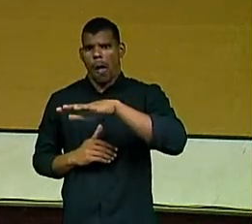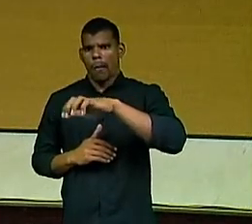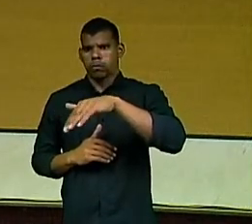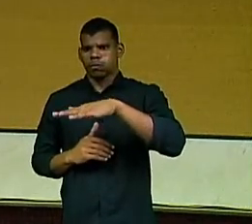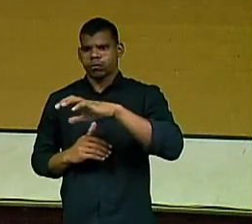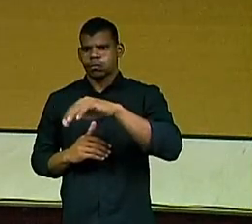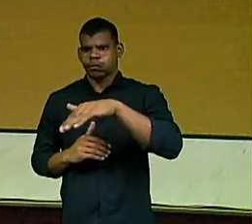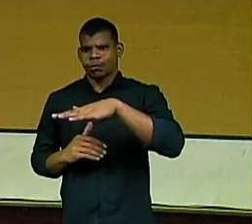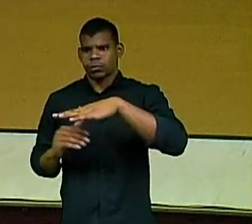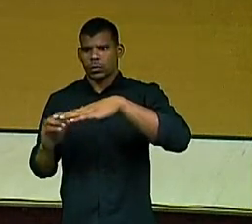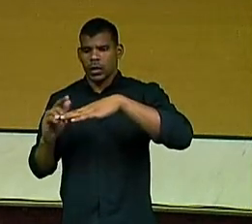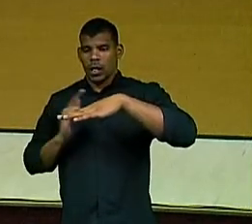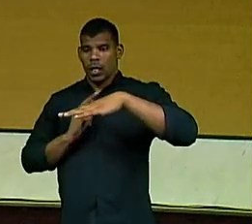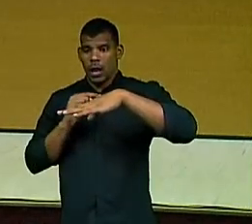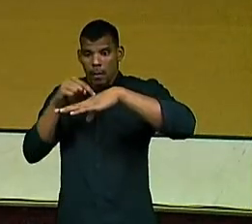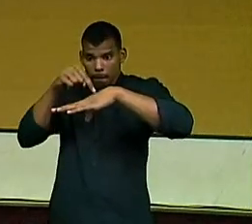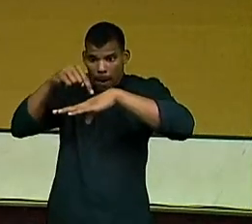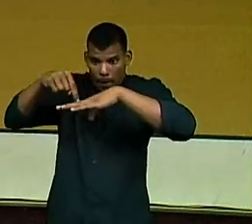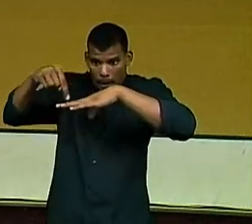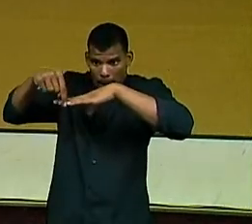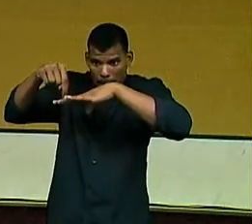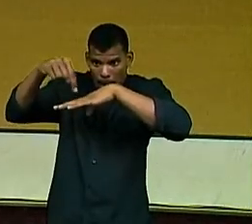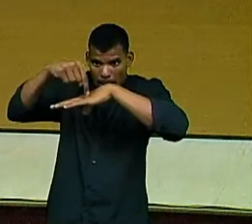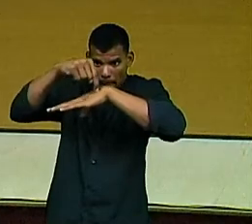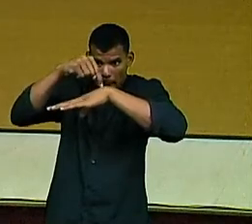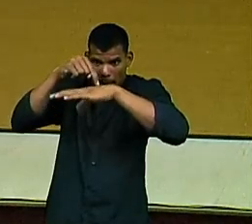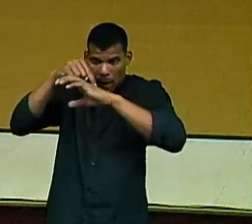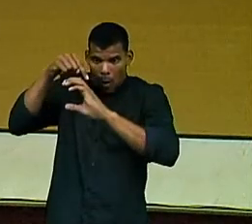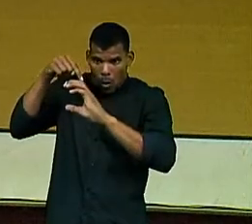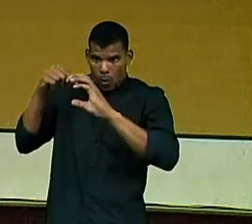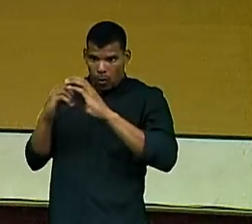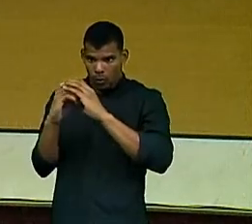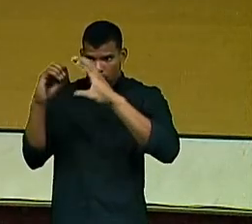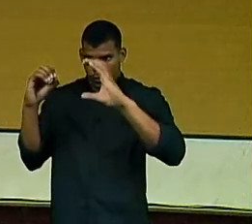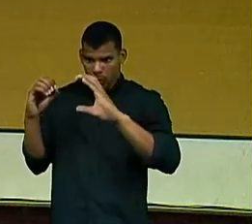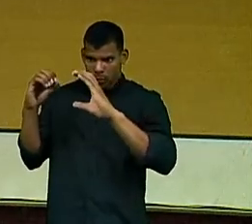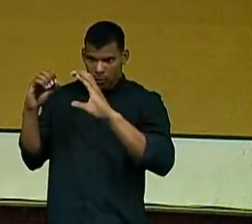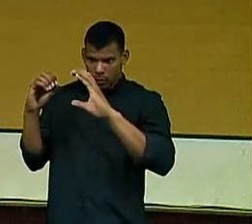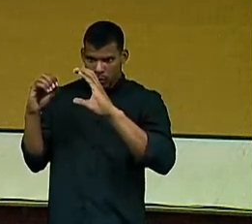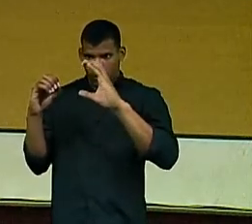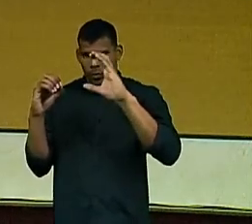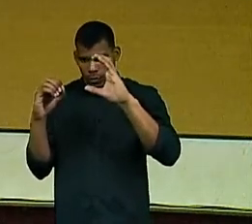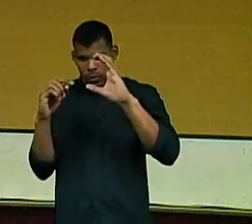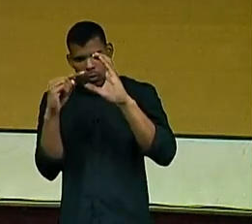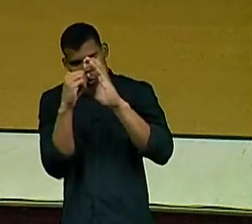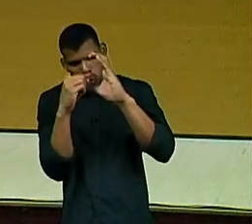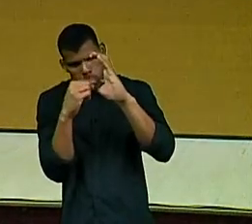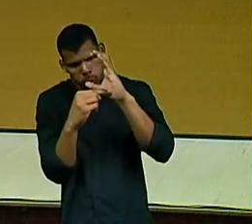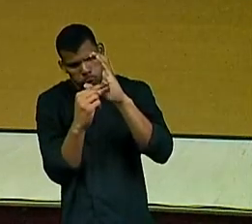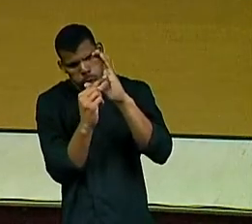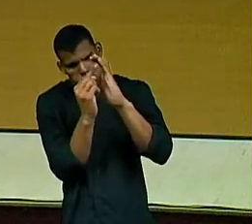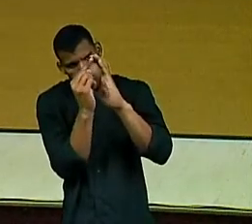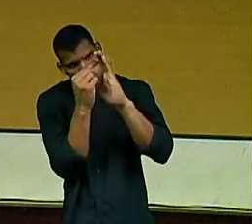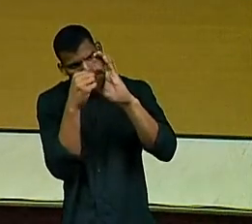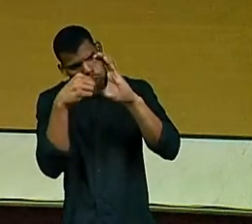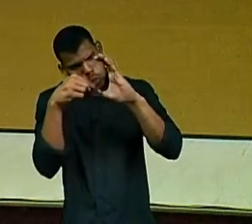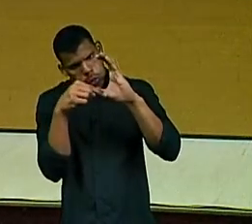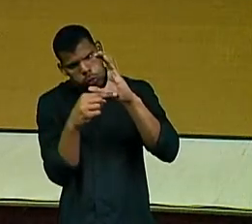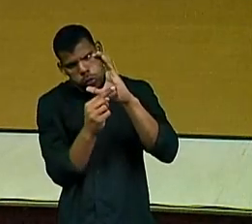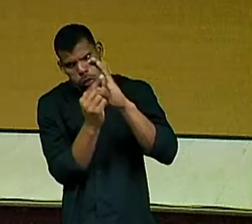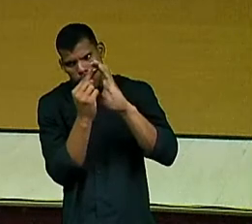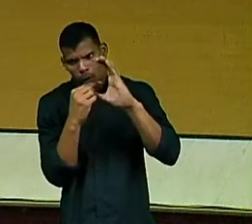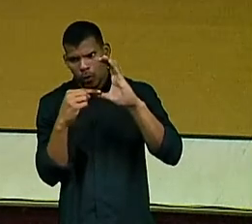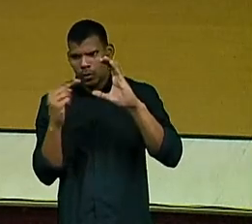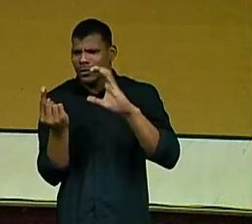fósforo lipídios Aquela minha membrana plasmática e a membrana plasmática da barata na mesma composição